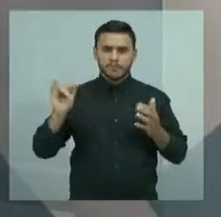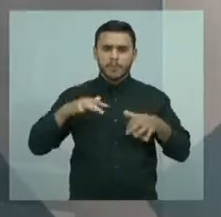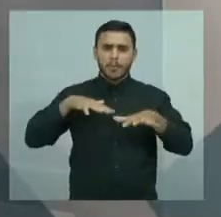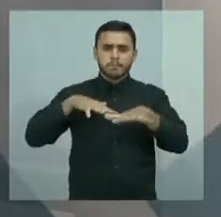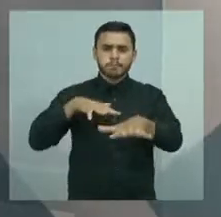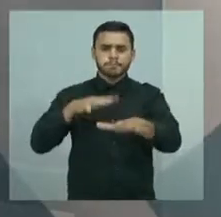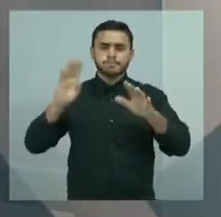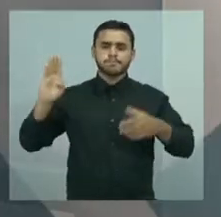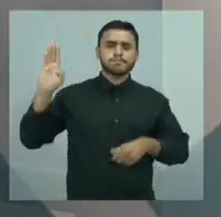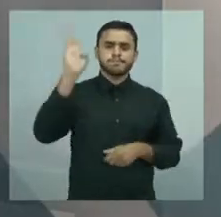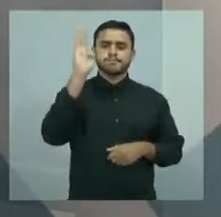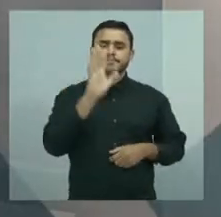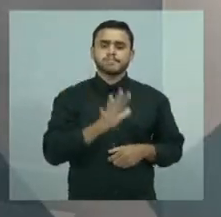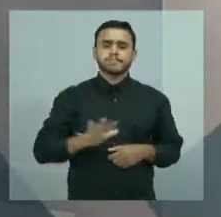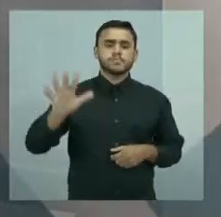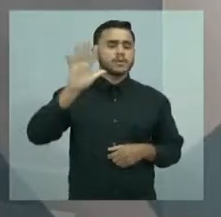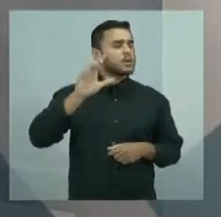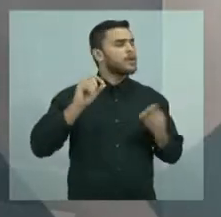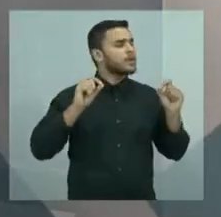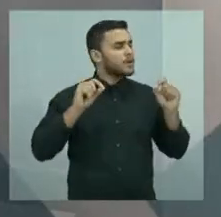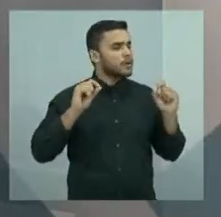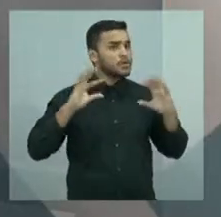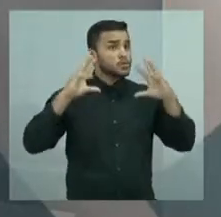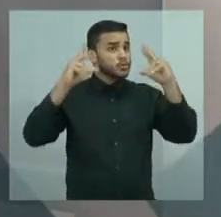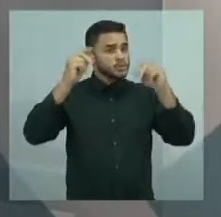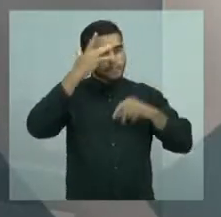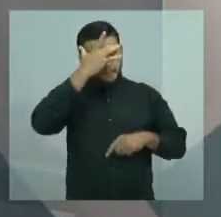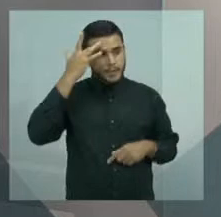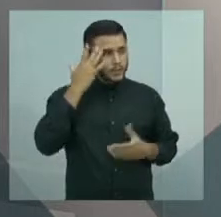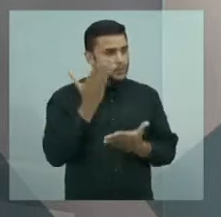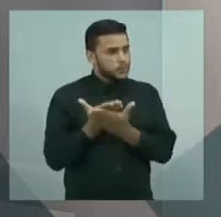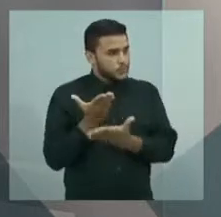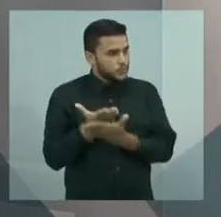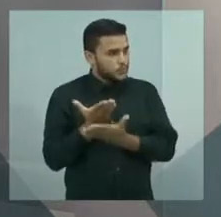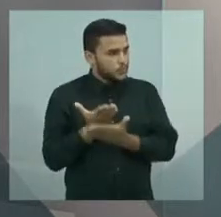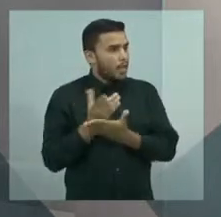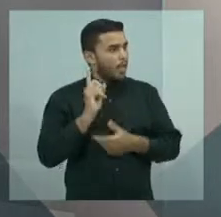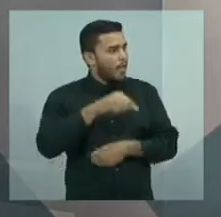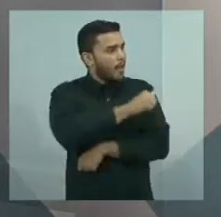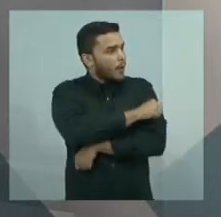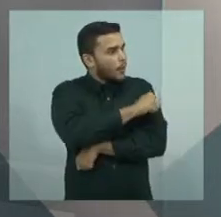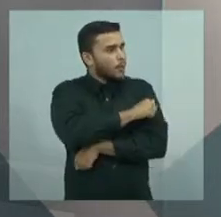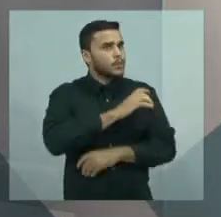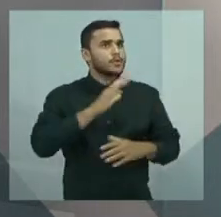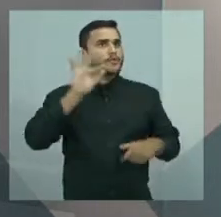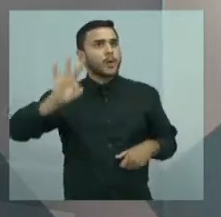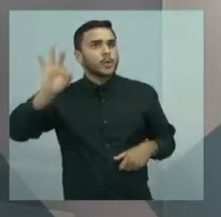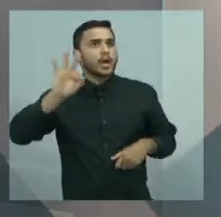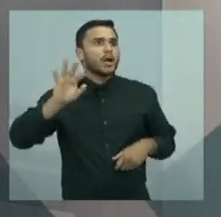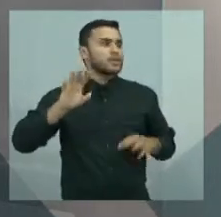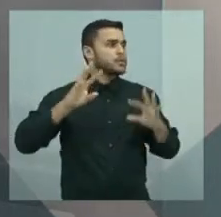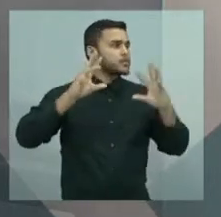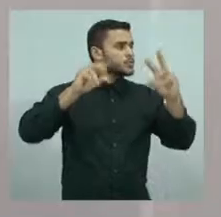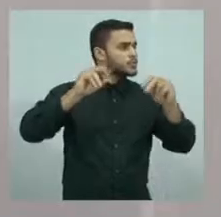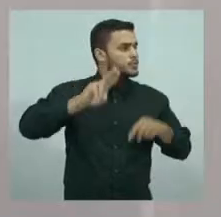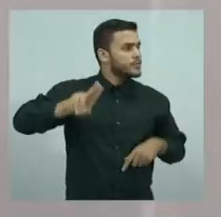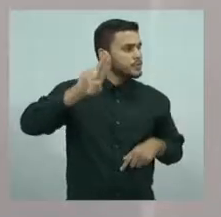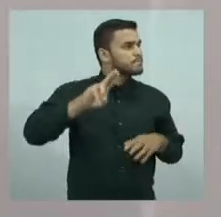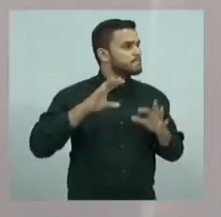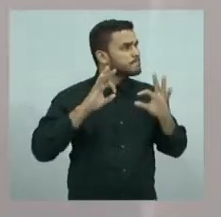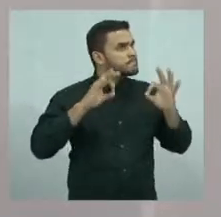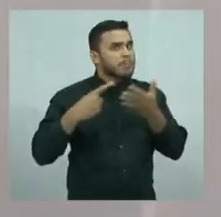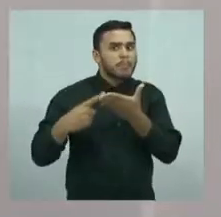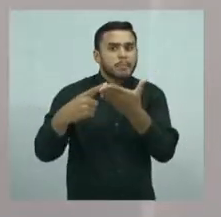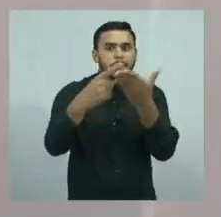Movimentação nacional, né, promovida, no caso, pelos estudantes, né? Isso aí é um tema que tem, nos bastidores, se fala muito